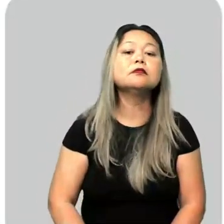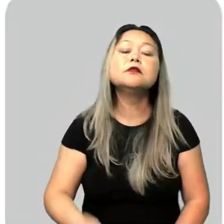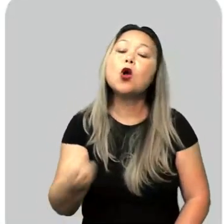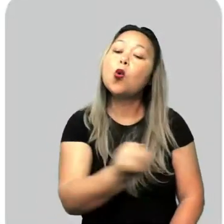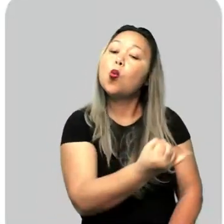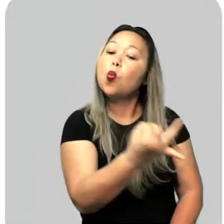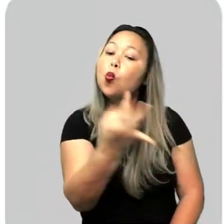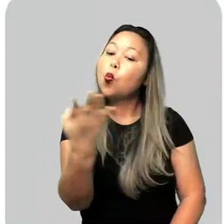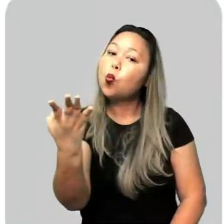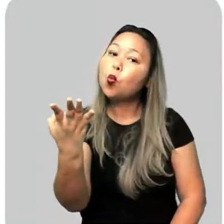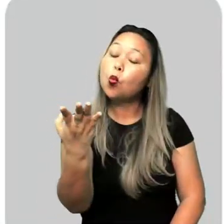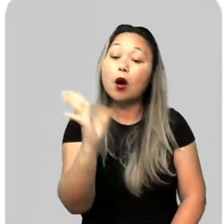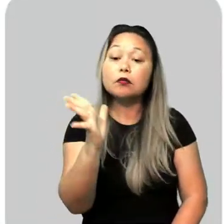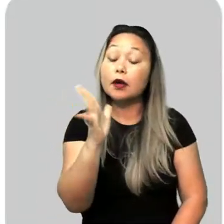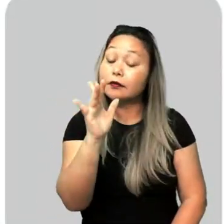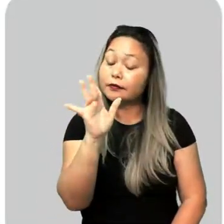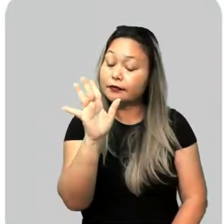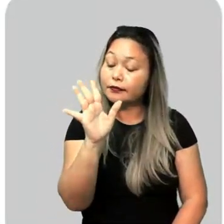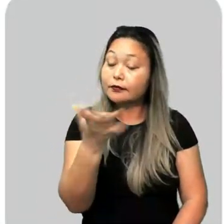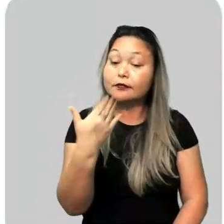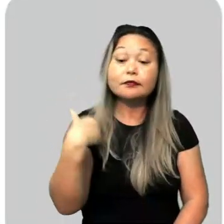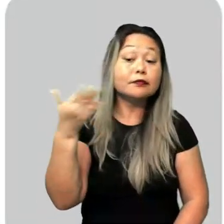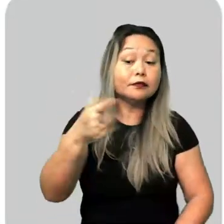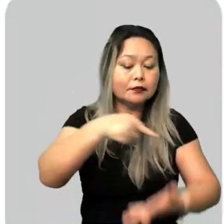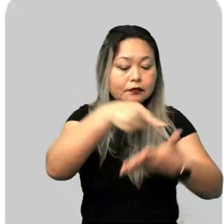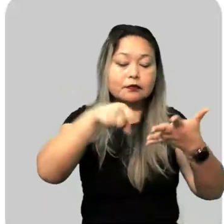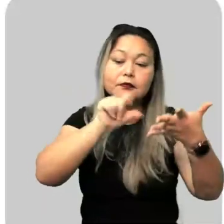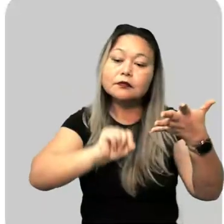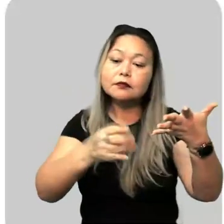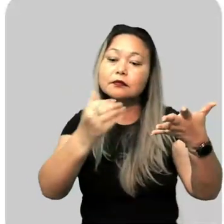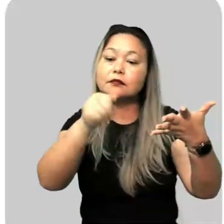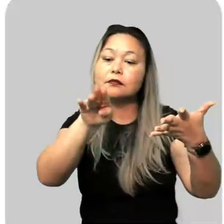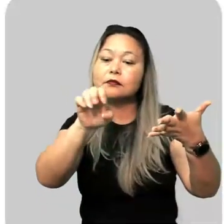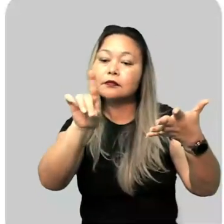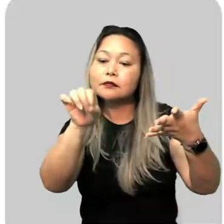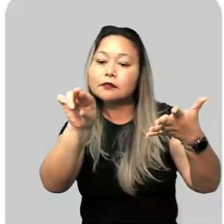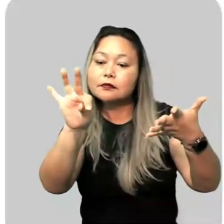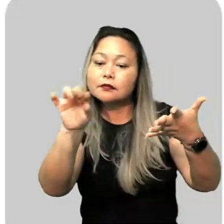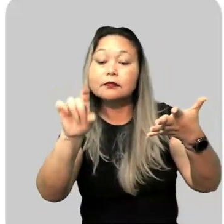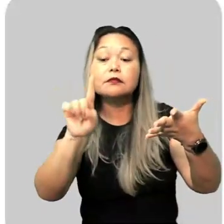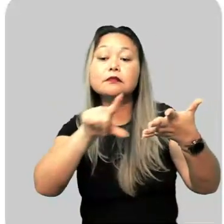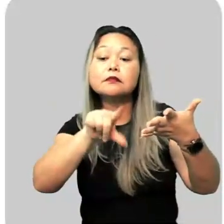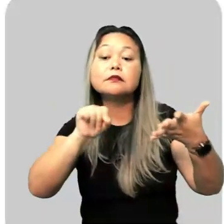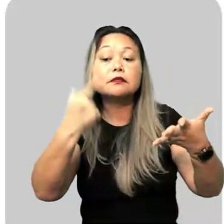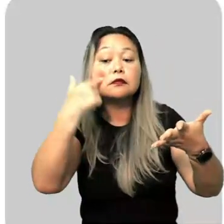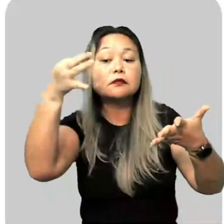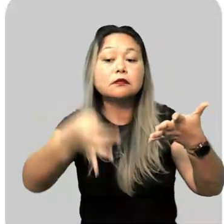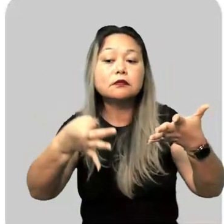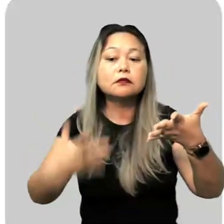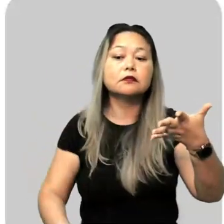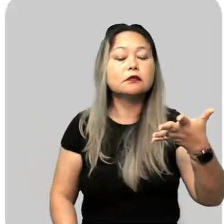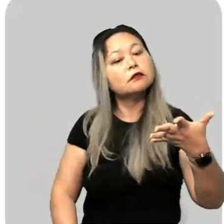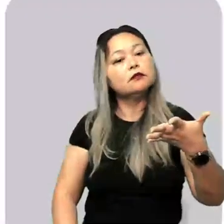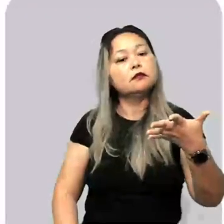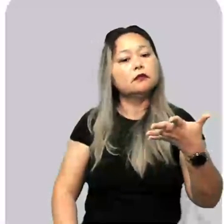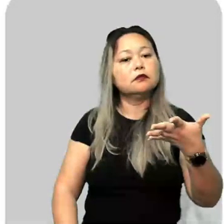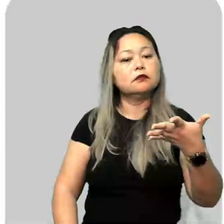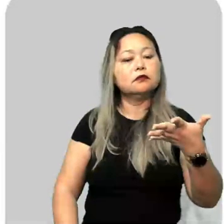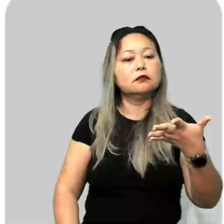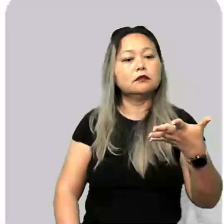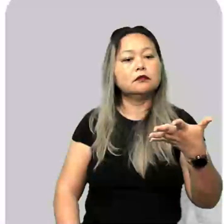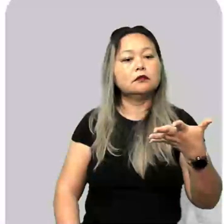Quanto aos carboidratos, qual alternativa é a correta? Vamos lá. Olha, presta atenção nas opções, tá